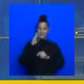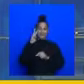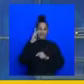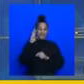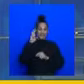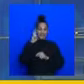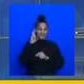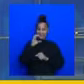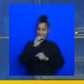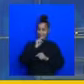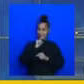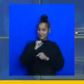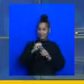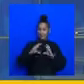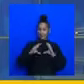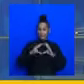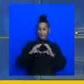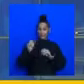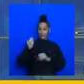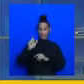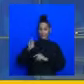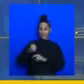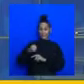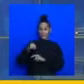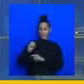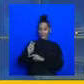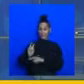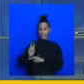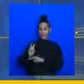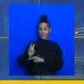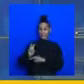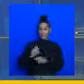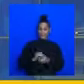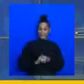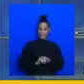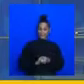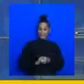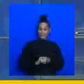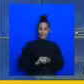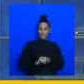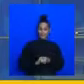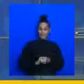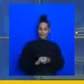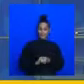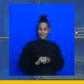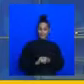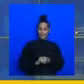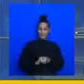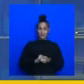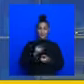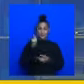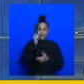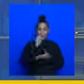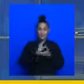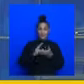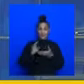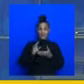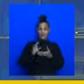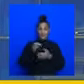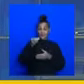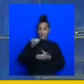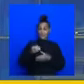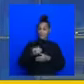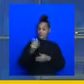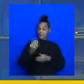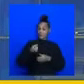às terças, quintas e sábados. Bola azul 05. Azul 05. Você ganha prêmio a partir de